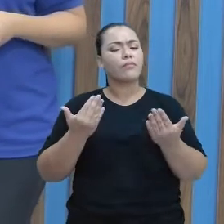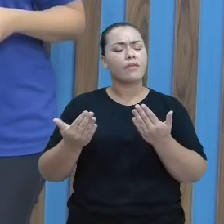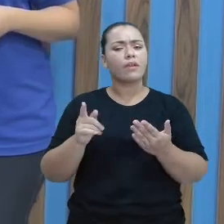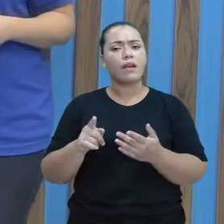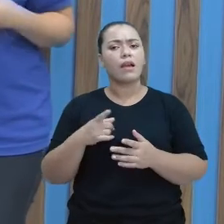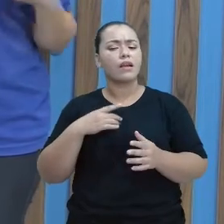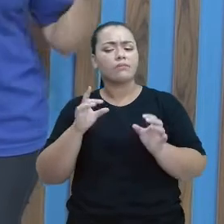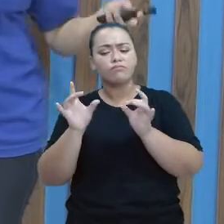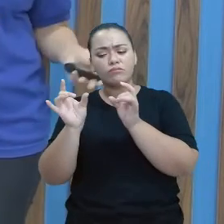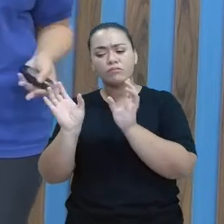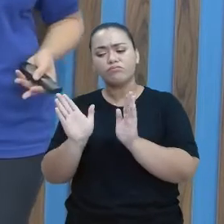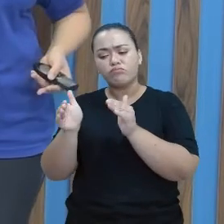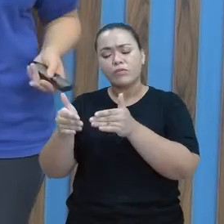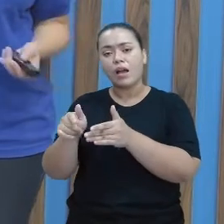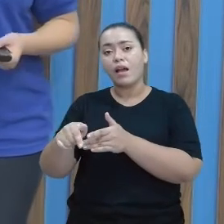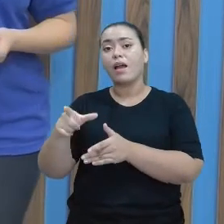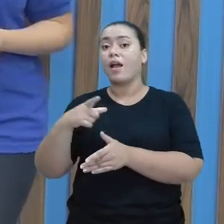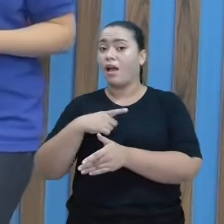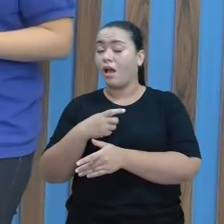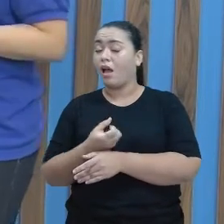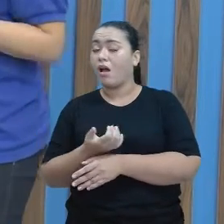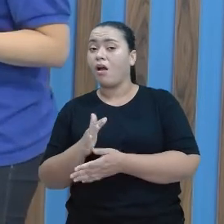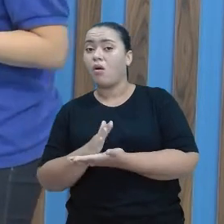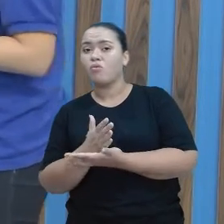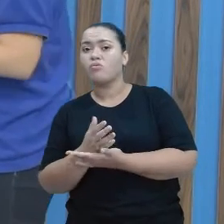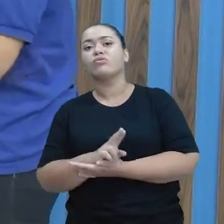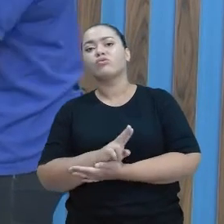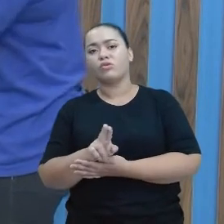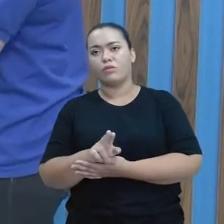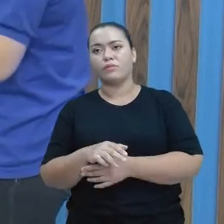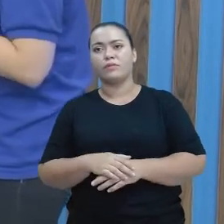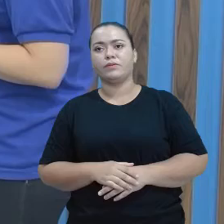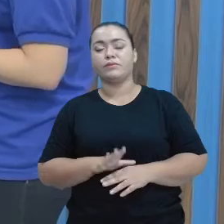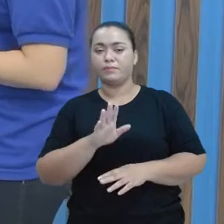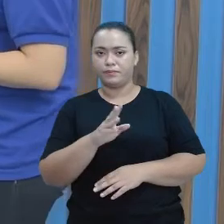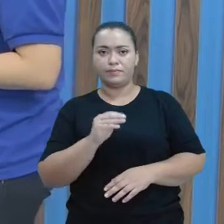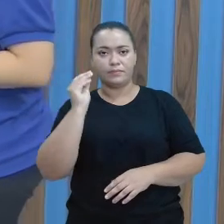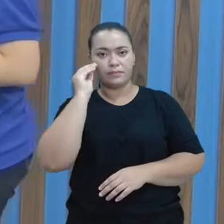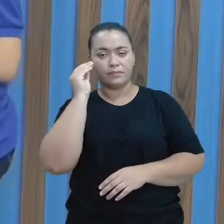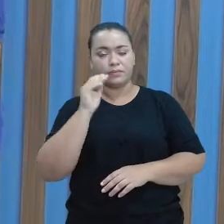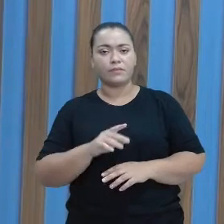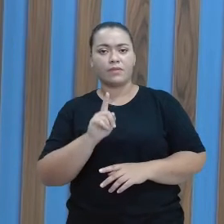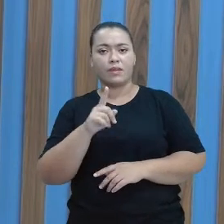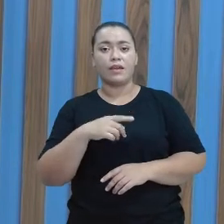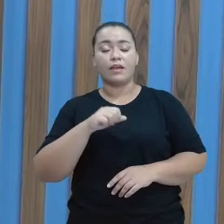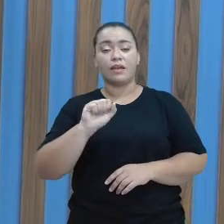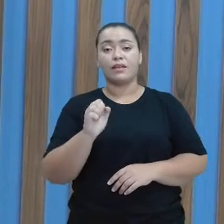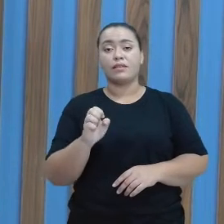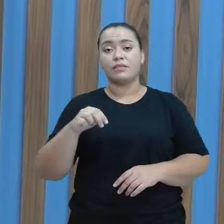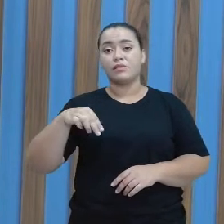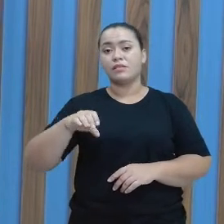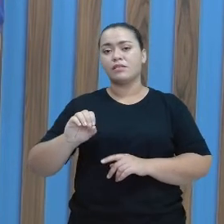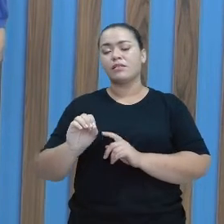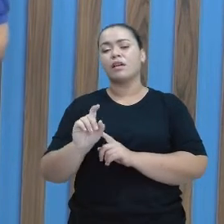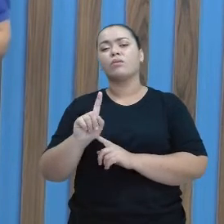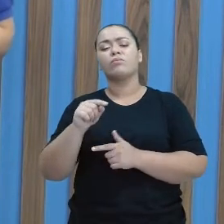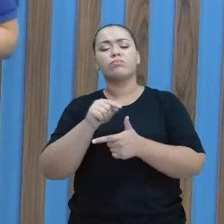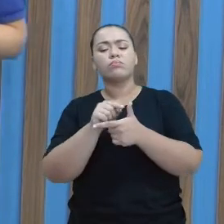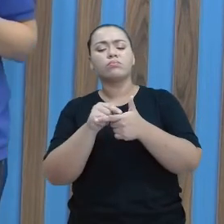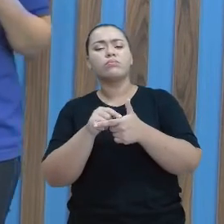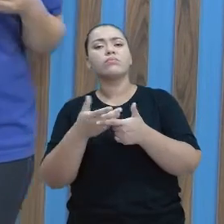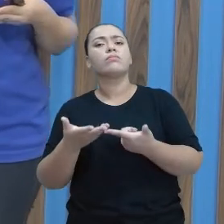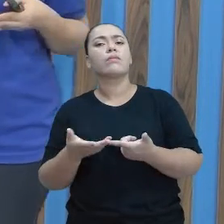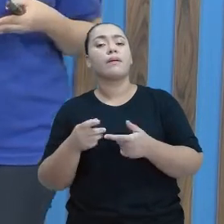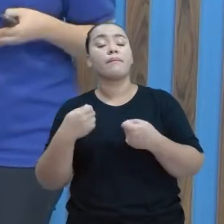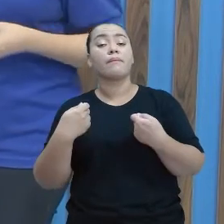alguns nomes e alguns padrões de comportamento. Exemplo, para que a gente consiga calcular o seno de um ângulo, a gente vai pegar